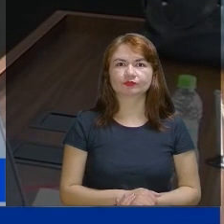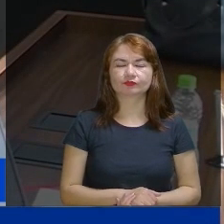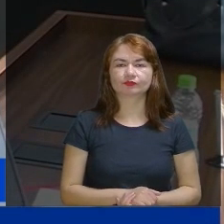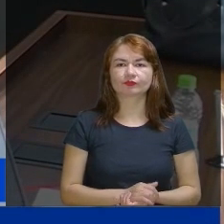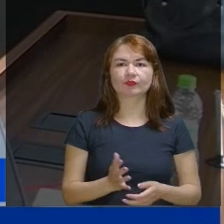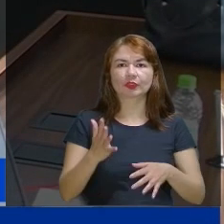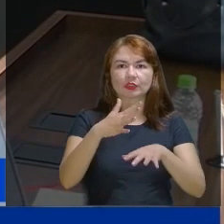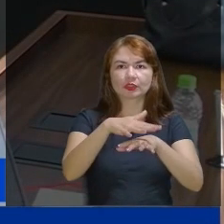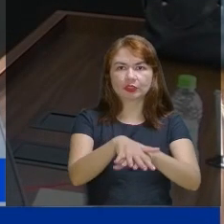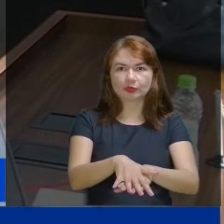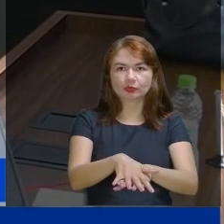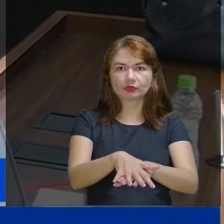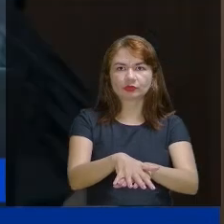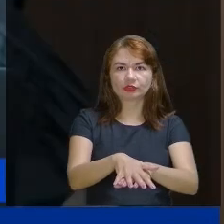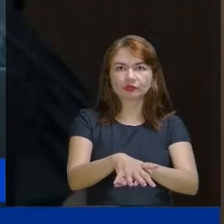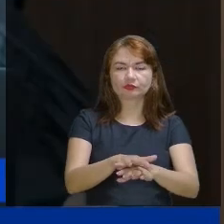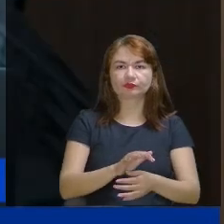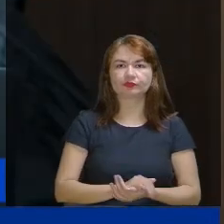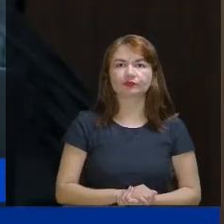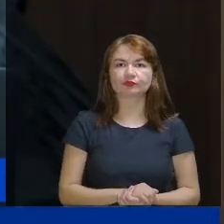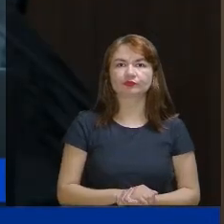inclusão.